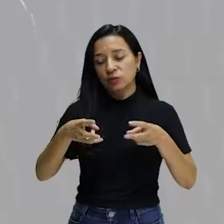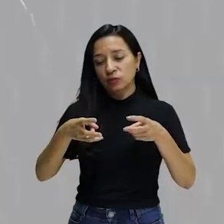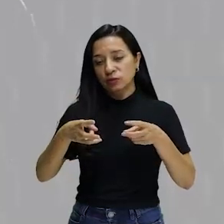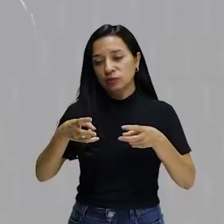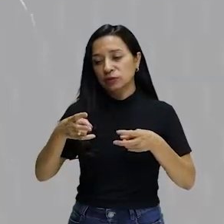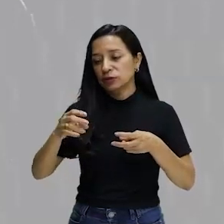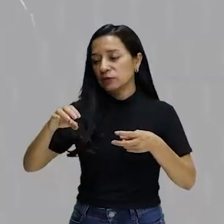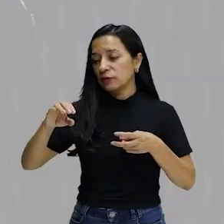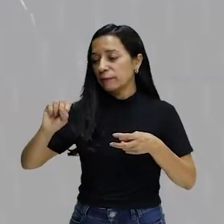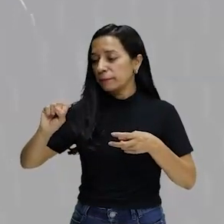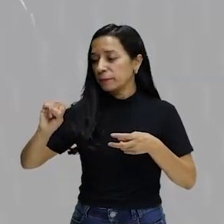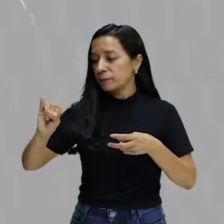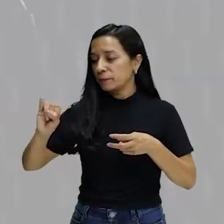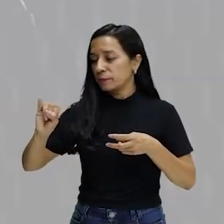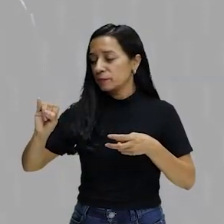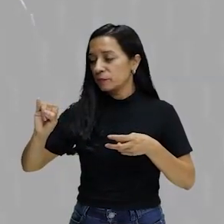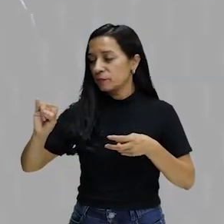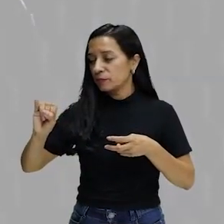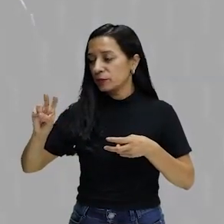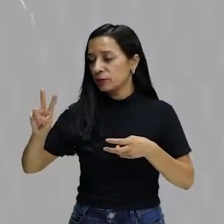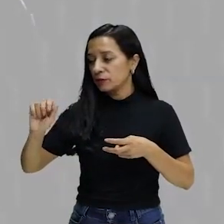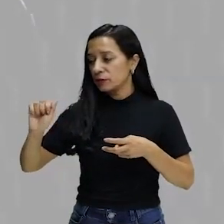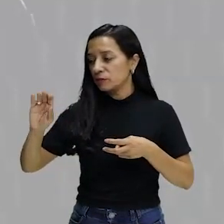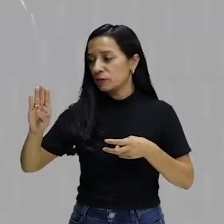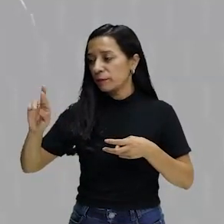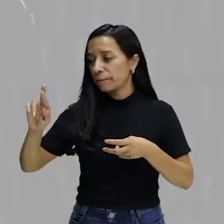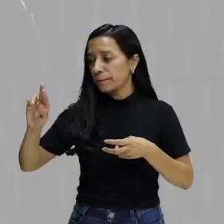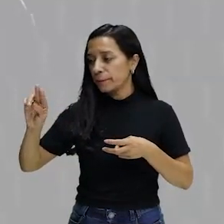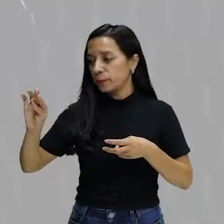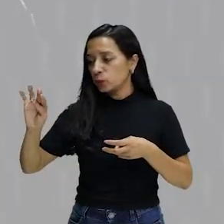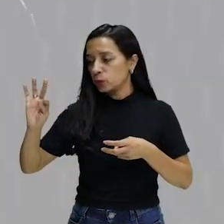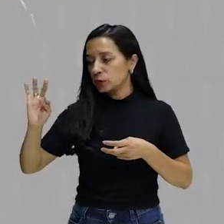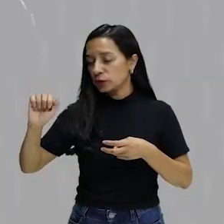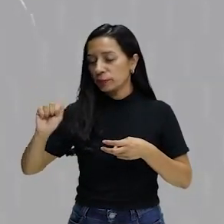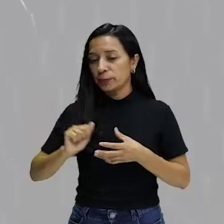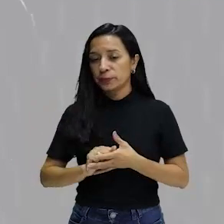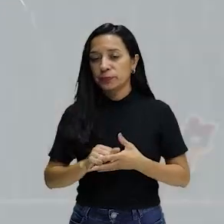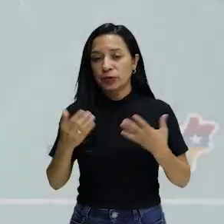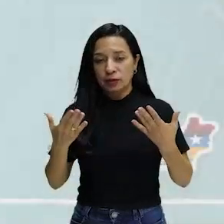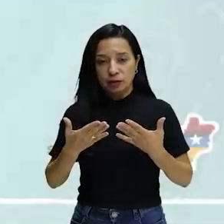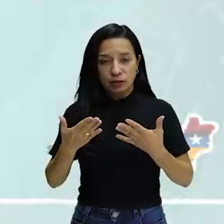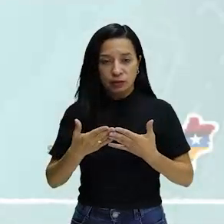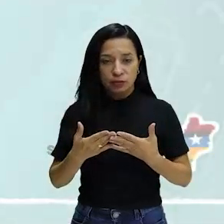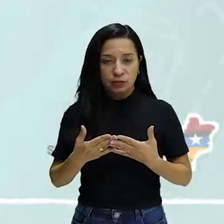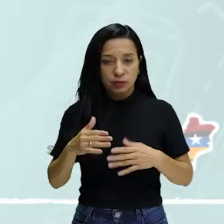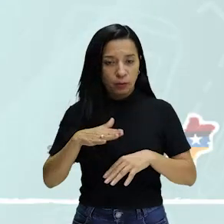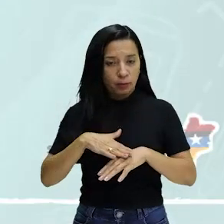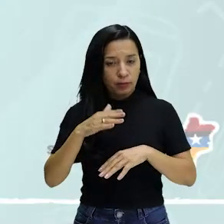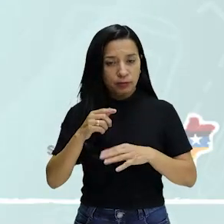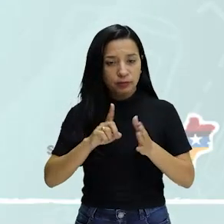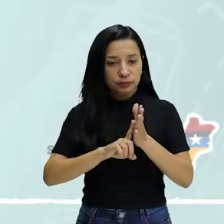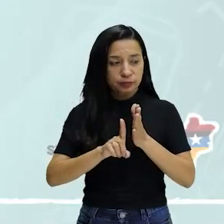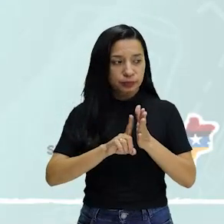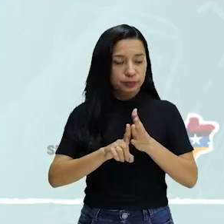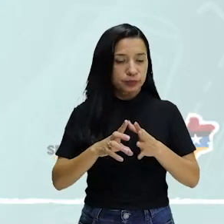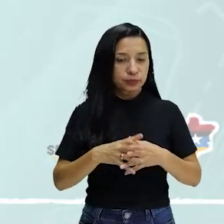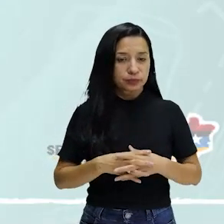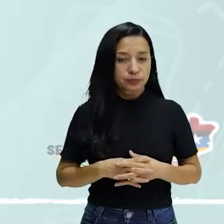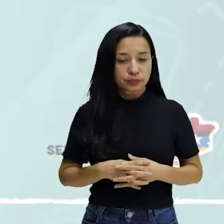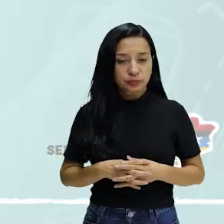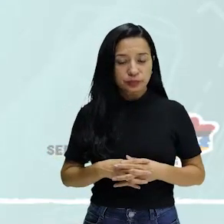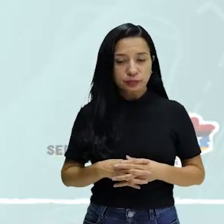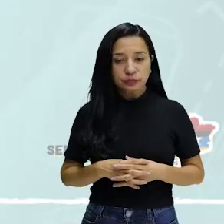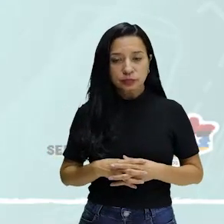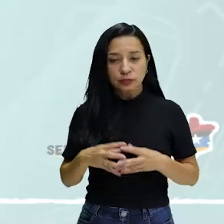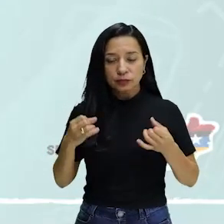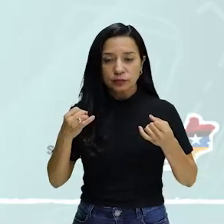sais minerais. Ok? Falso. Vamos agora para mais uma questão. Ela diz o